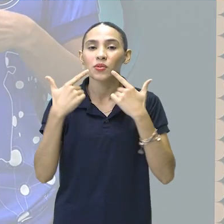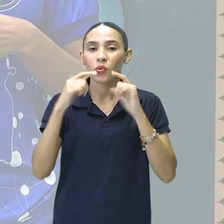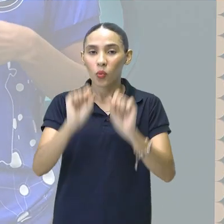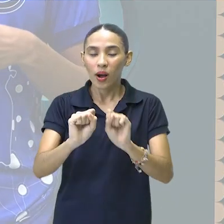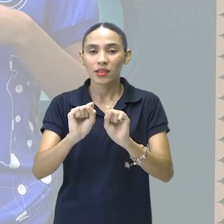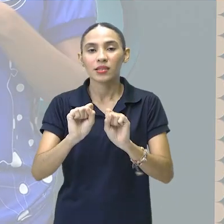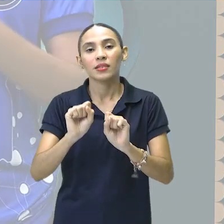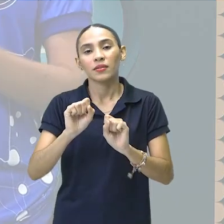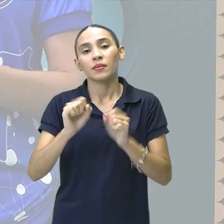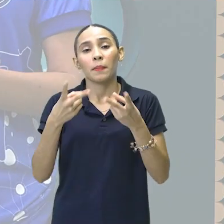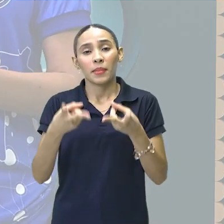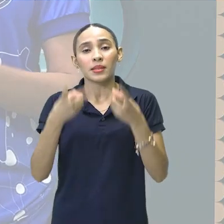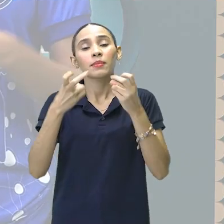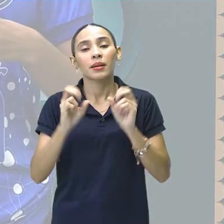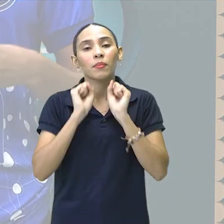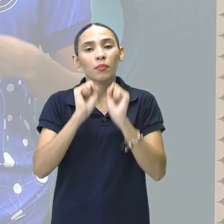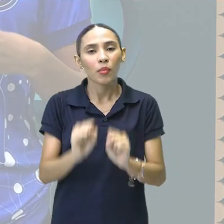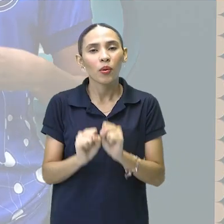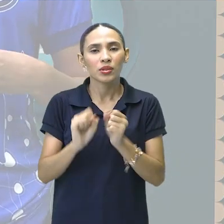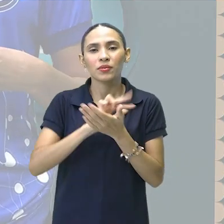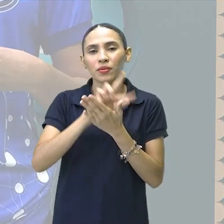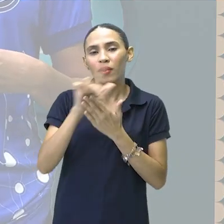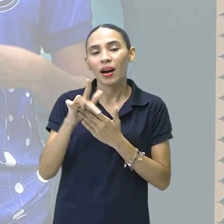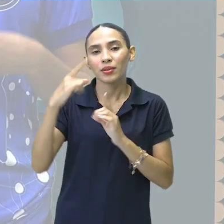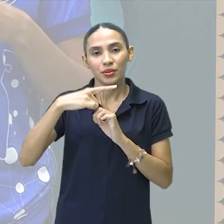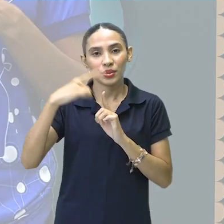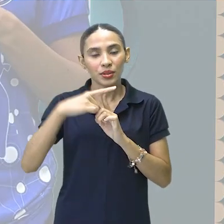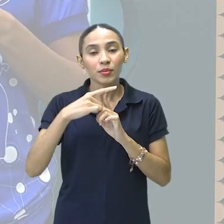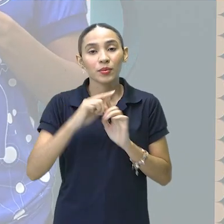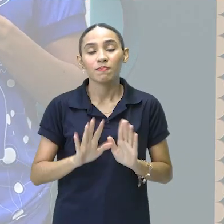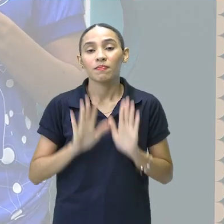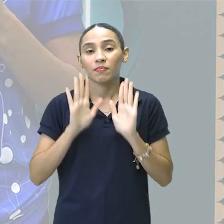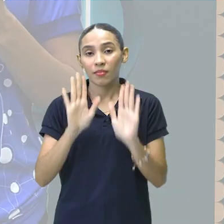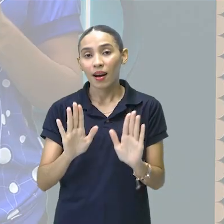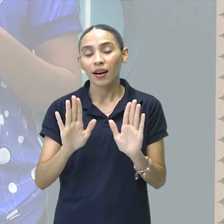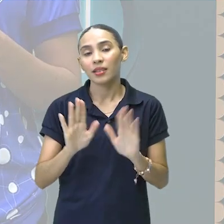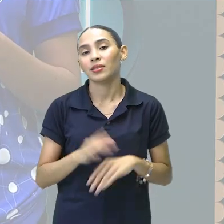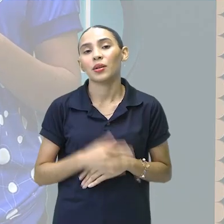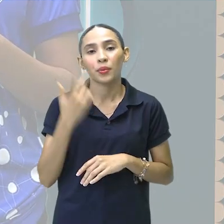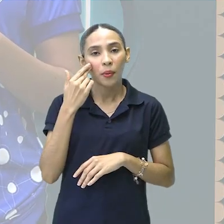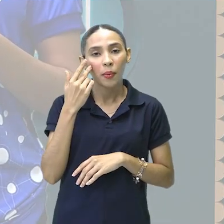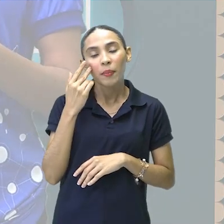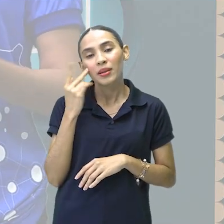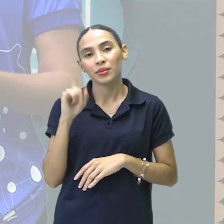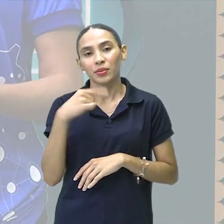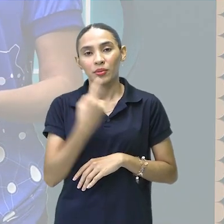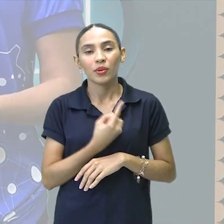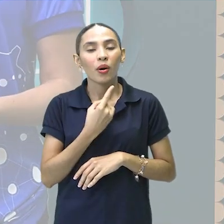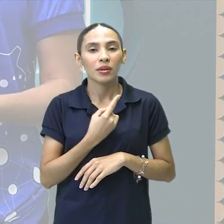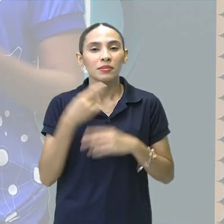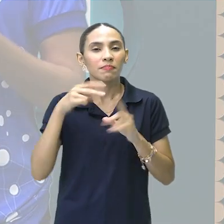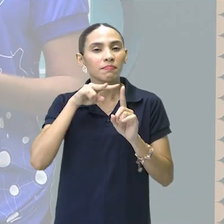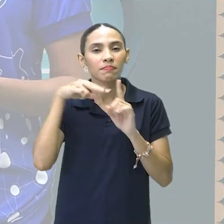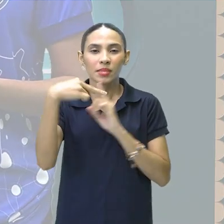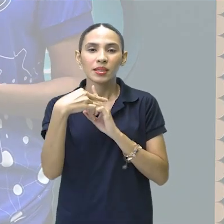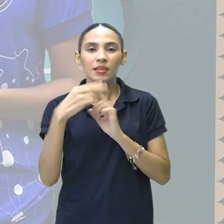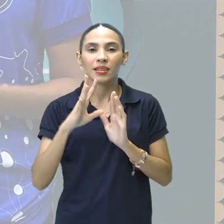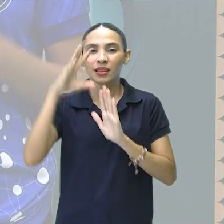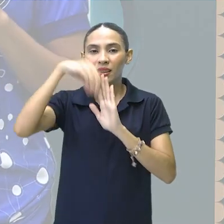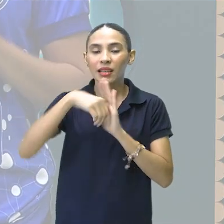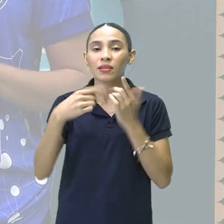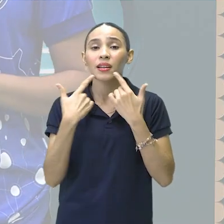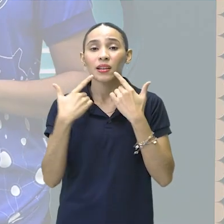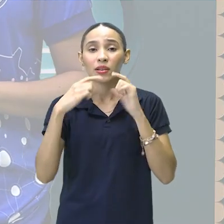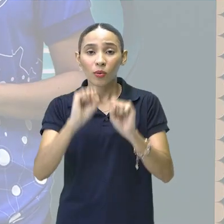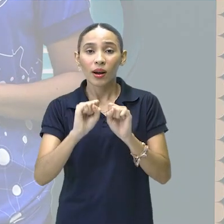vamos perceber que ela pode ser de diversas formas, mas normalmente a gente enxerga isso dentro da